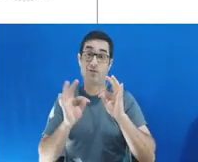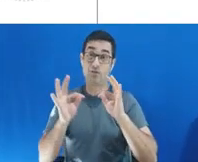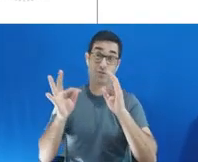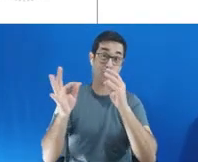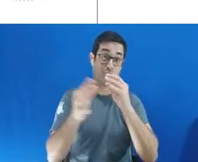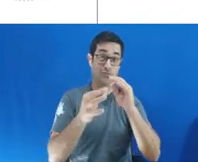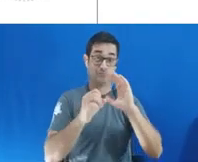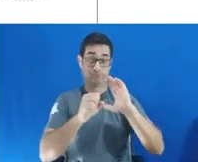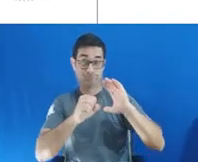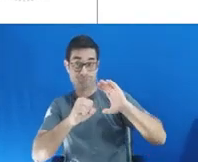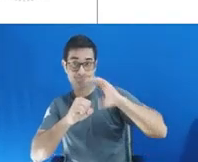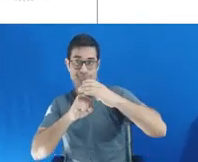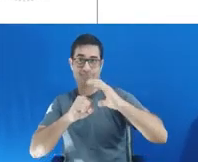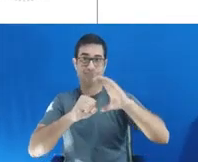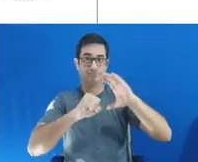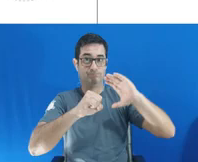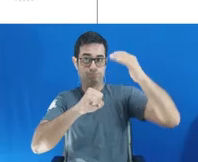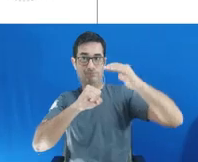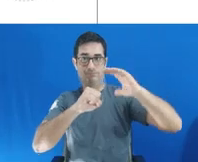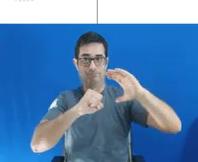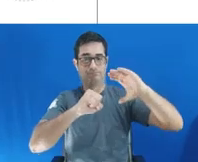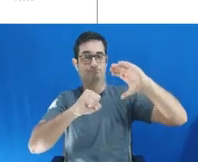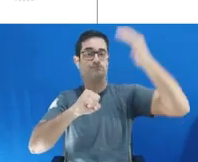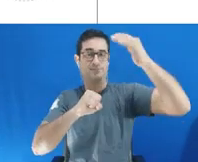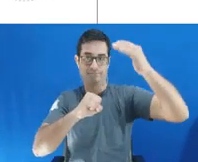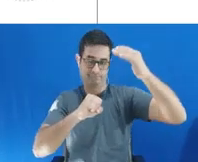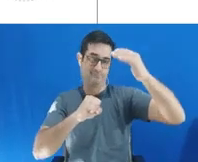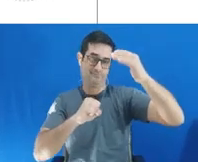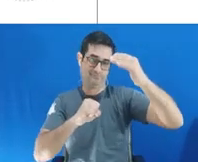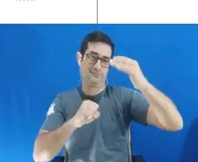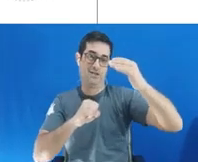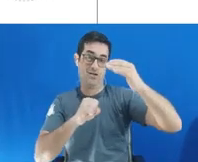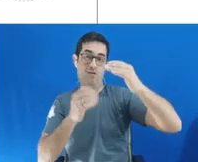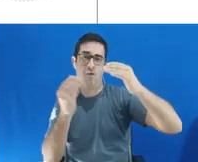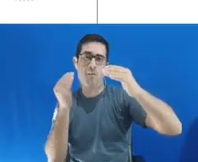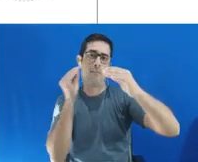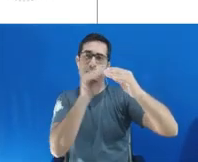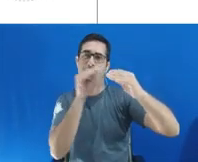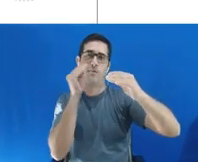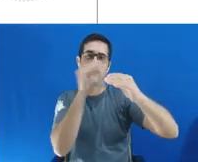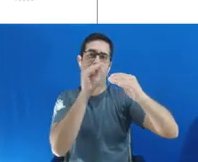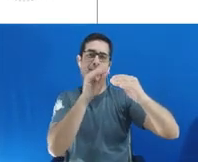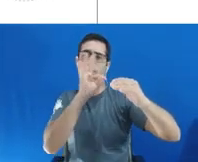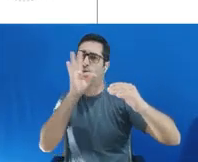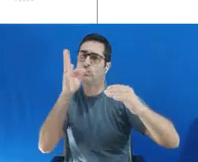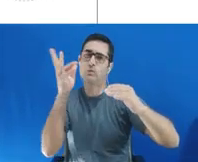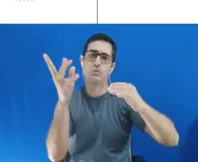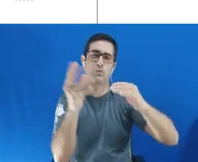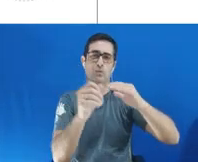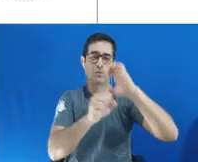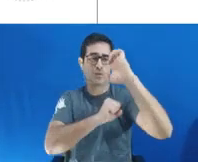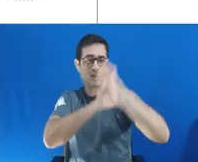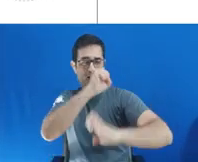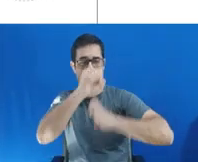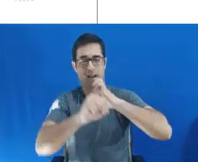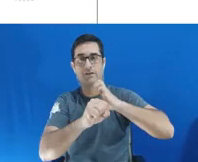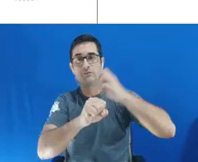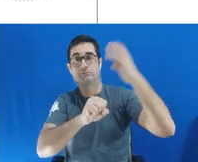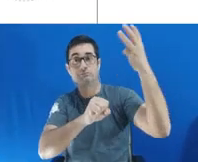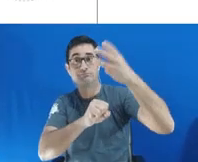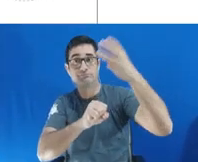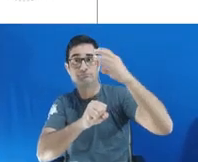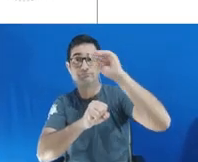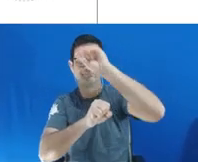pelos elétrons do primeiro nível e os elétrons do segundo nível. E aí eu vou acrescentando todos os demais elétrons sempre no terceiro